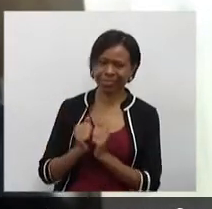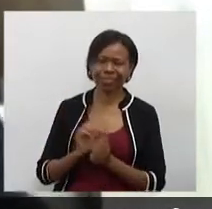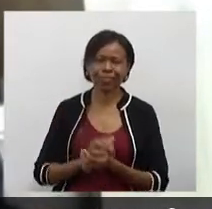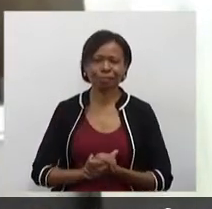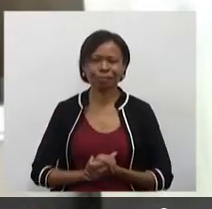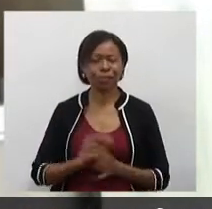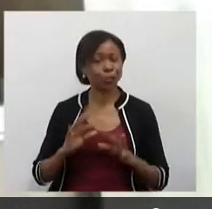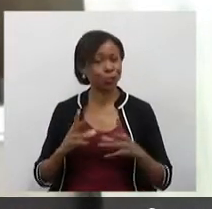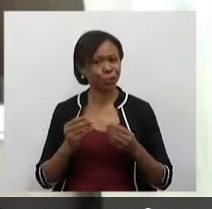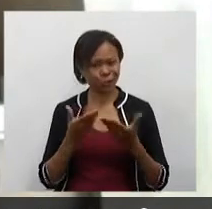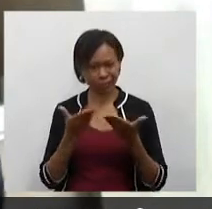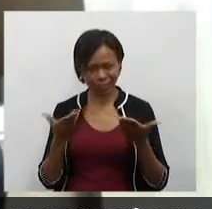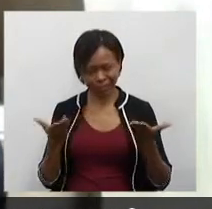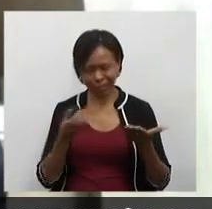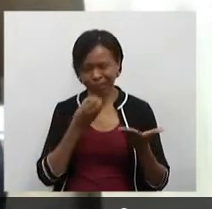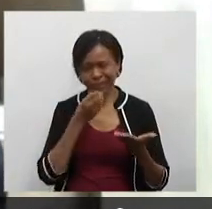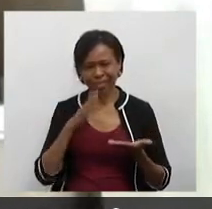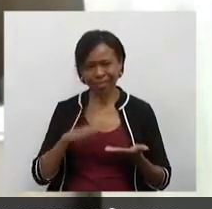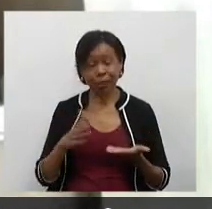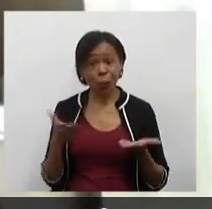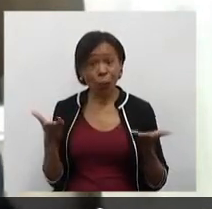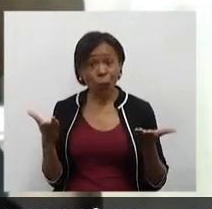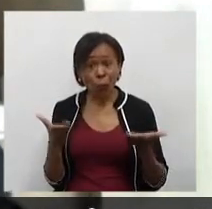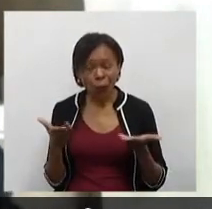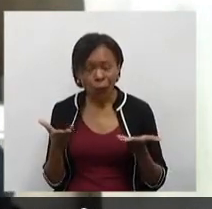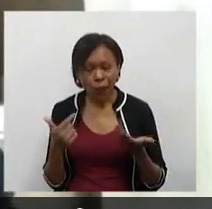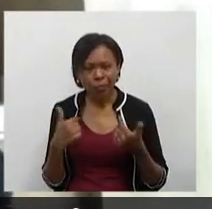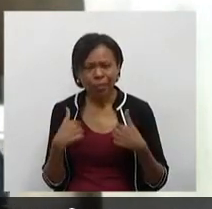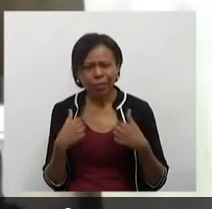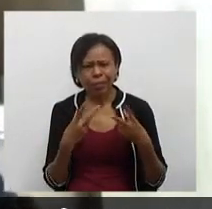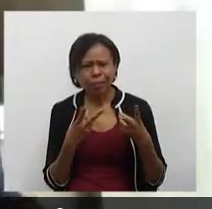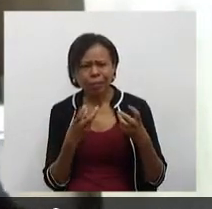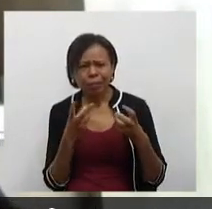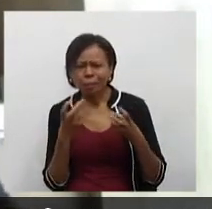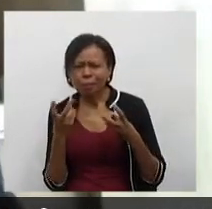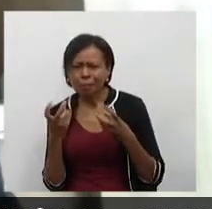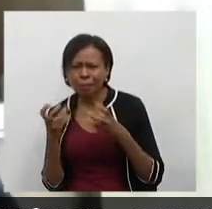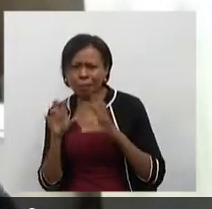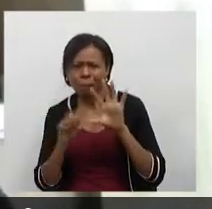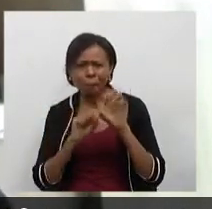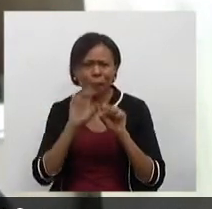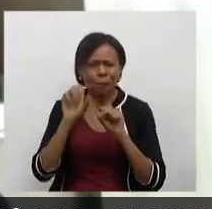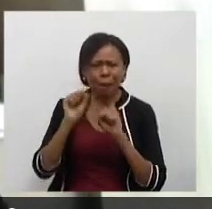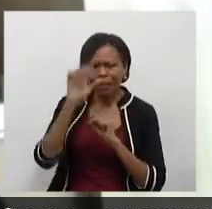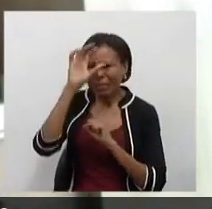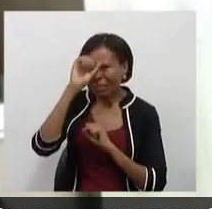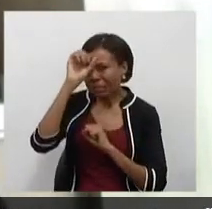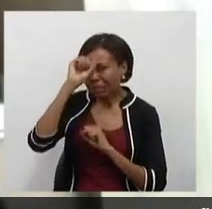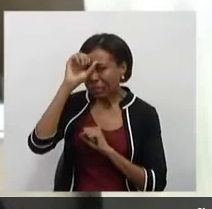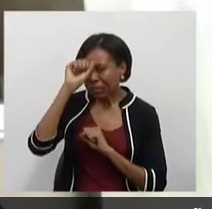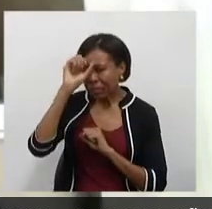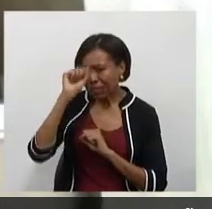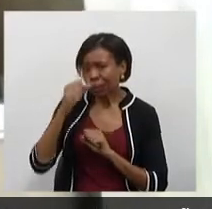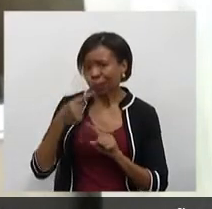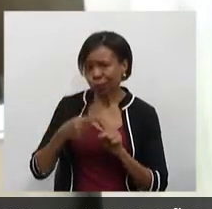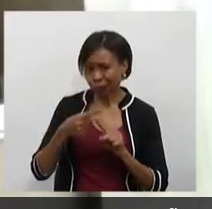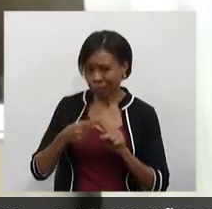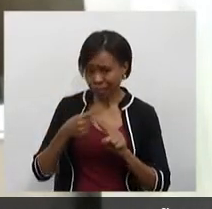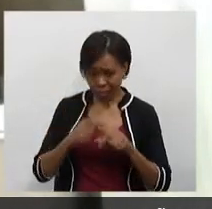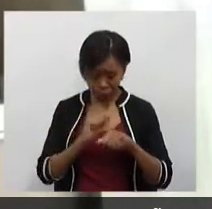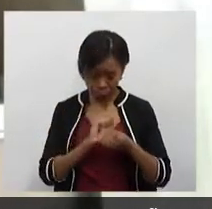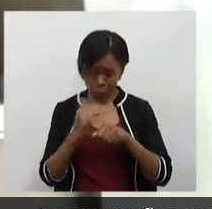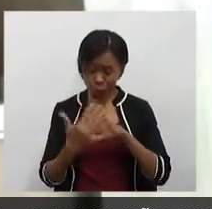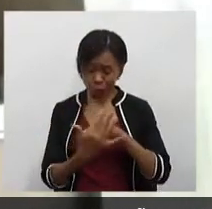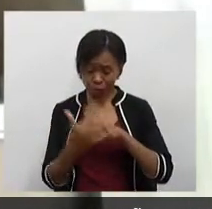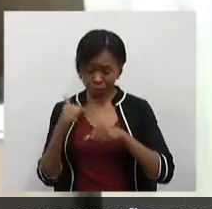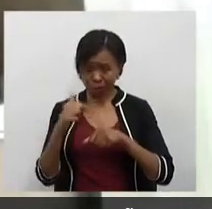presentes. Eu estou aqui aprendendo muito com todos os grupos, tá? Porque Covid é um assunto novo e